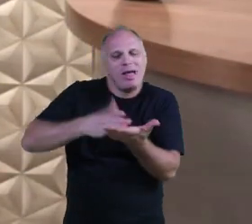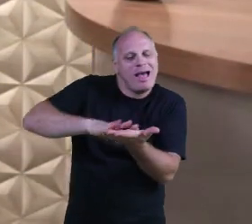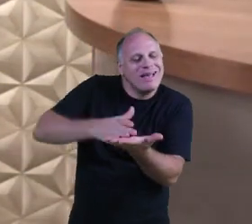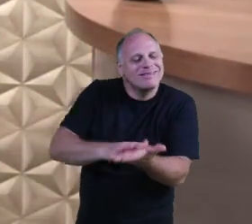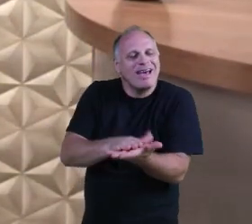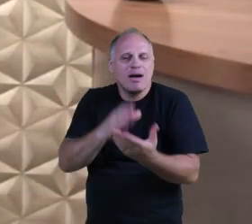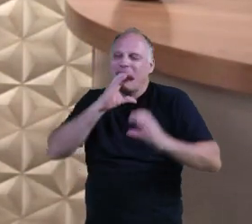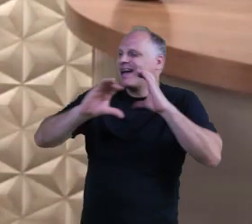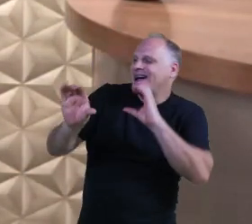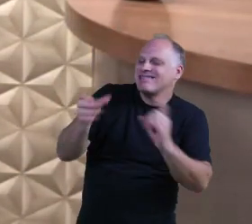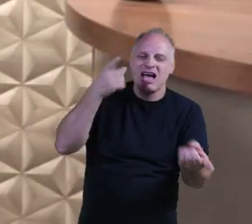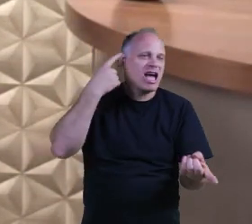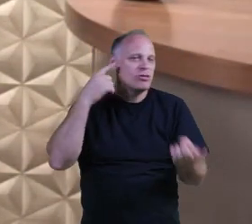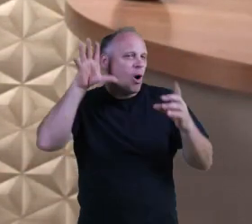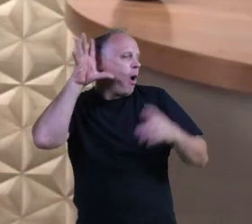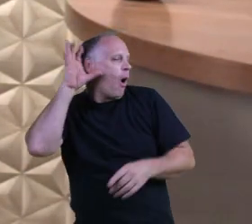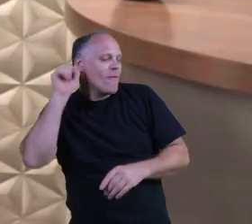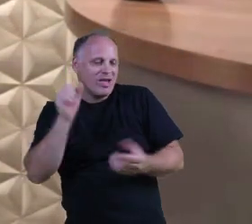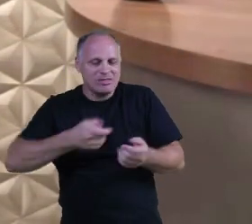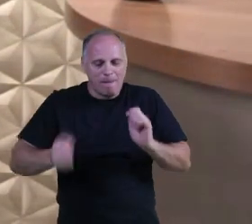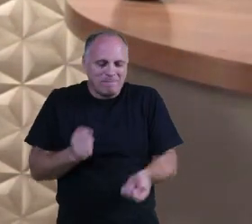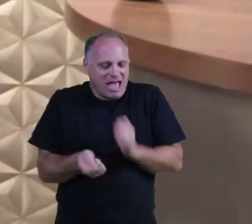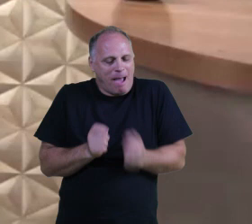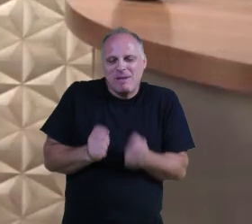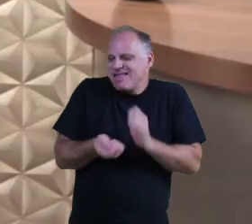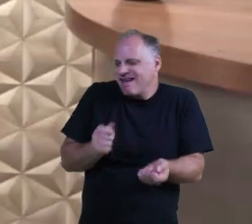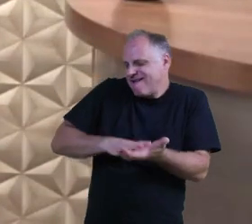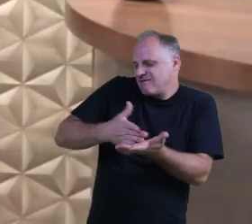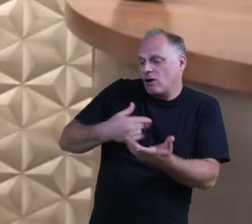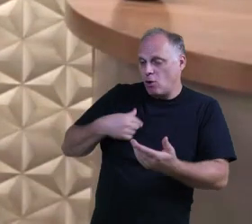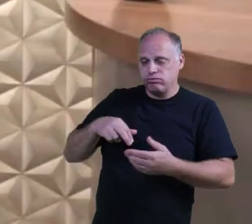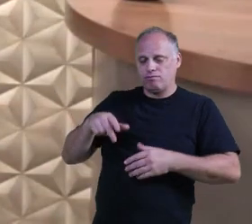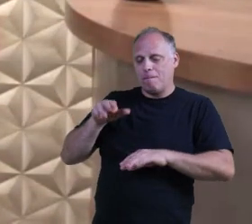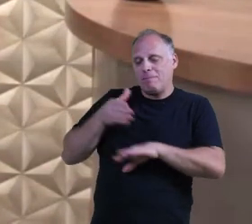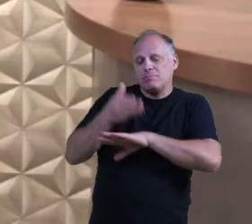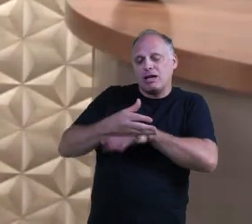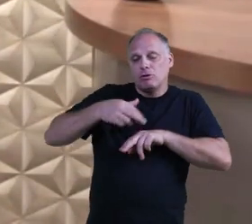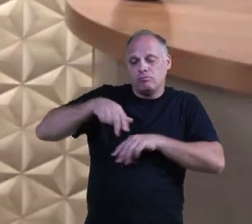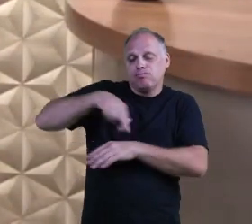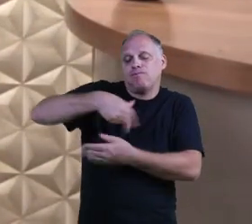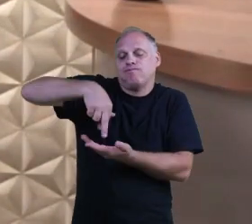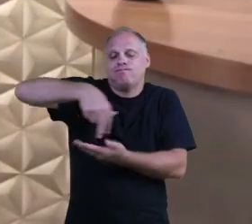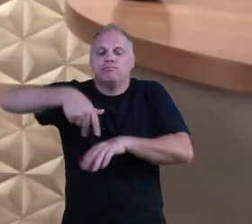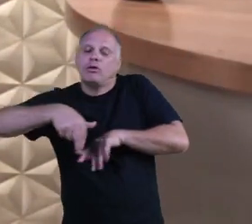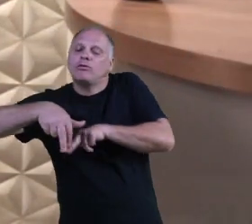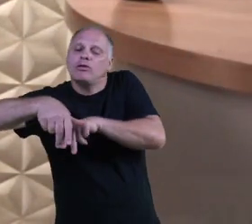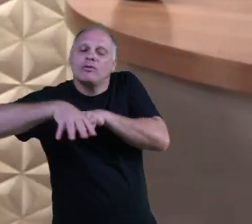samba como um todo, sem rivalidade, sem o melhor ou o pior, entendeu? Mas